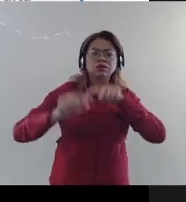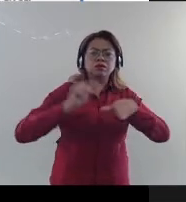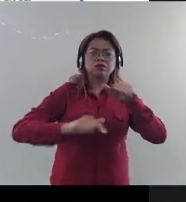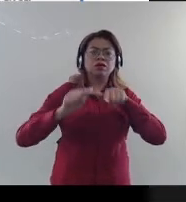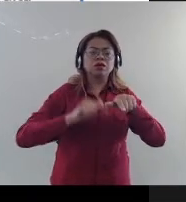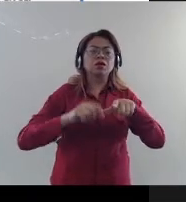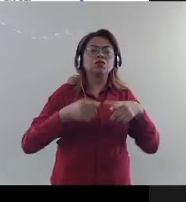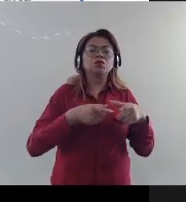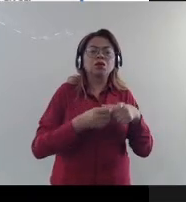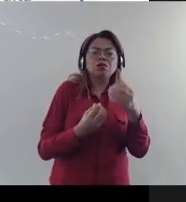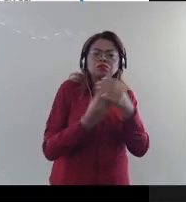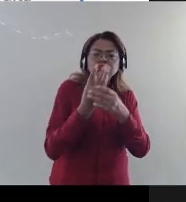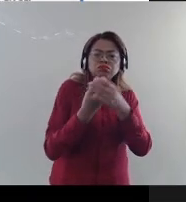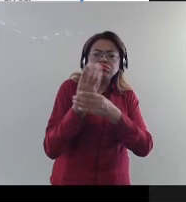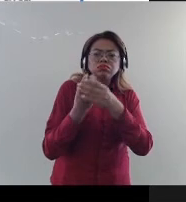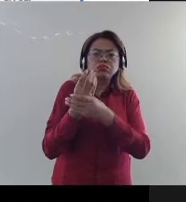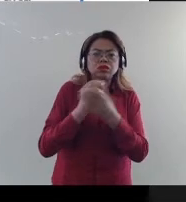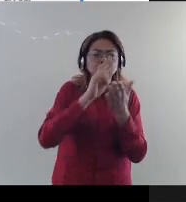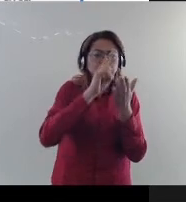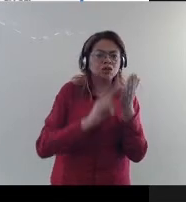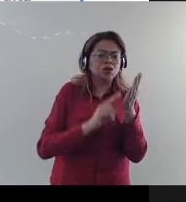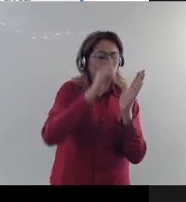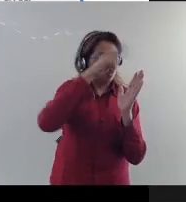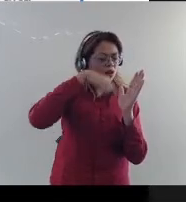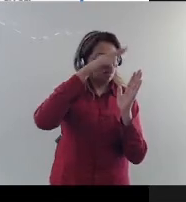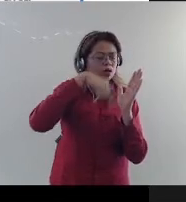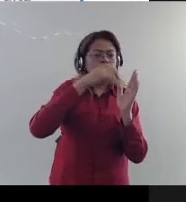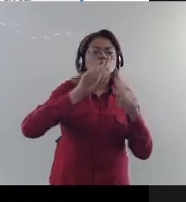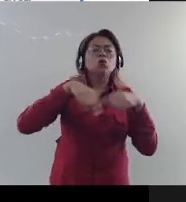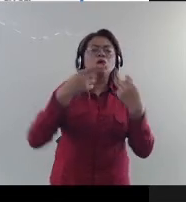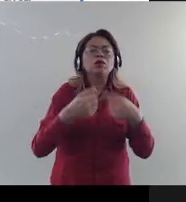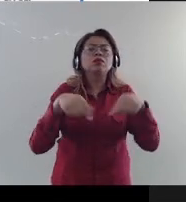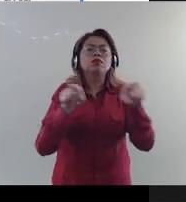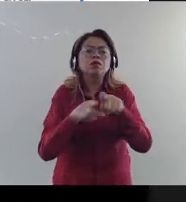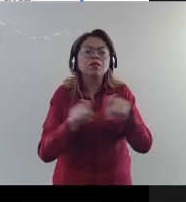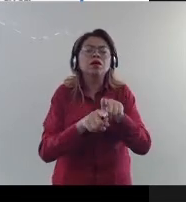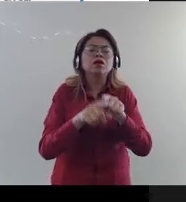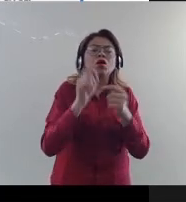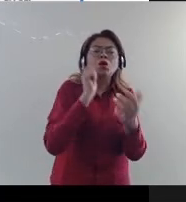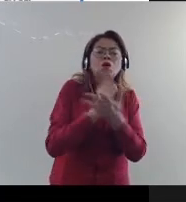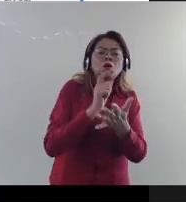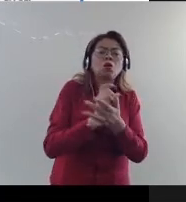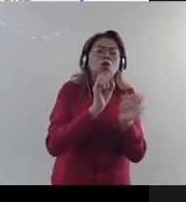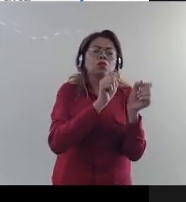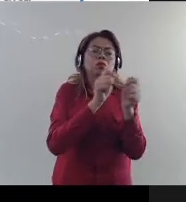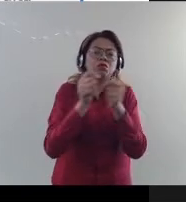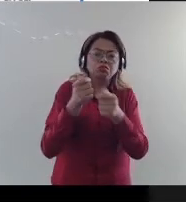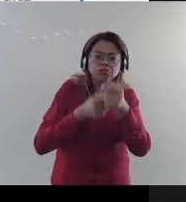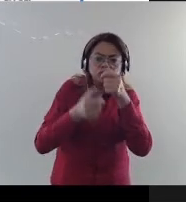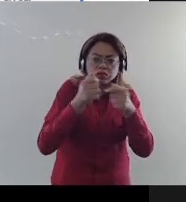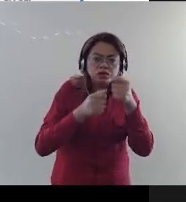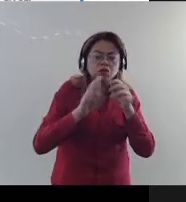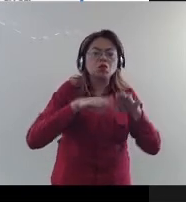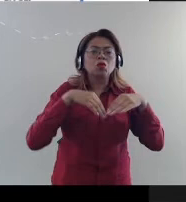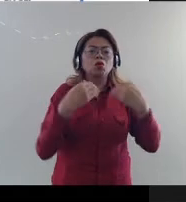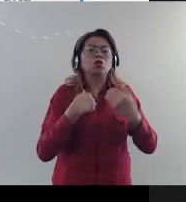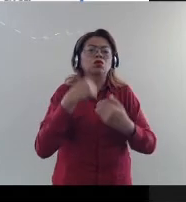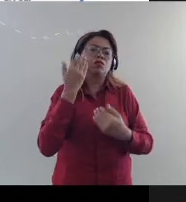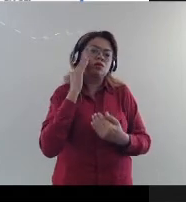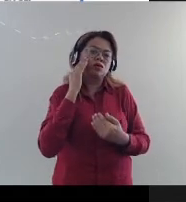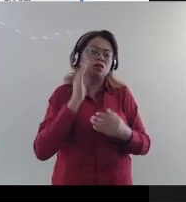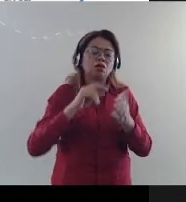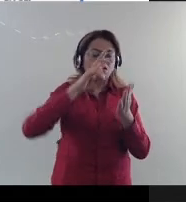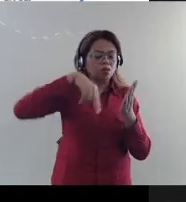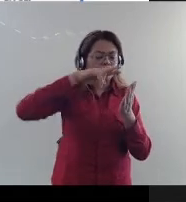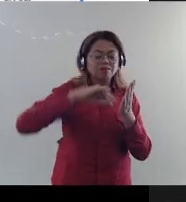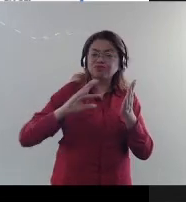sistemas, desde a leitura de texto, a análise do mercado, qual é o tema, né? Qual é a jurisprudência dominante, mas aí lendo tudo mesmo